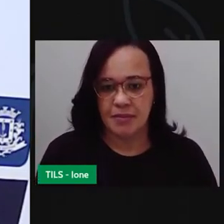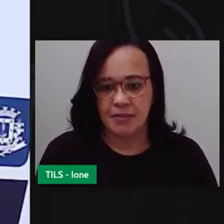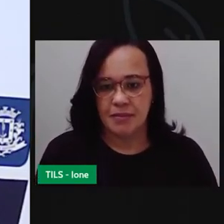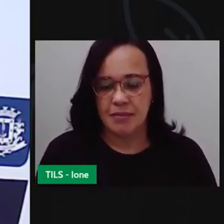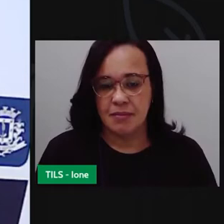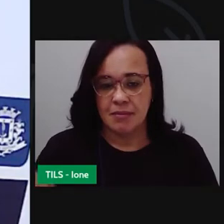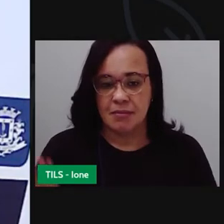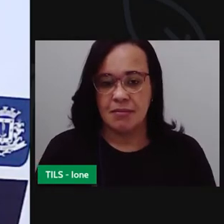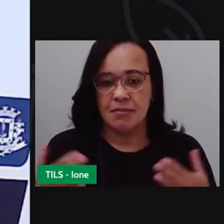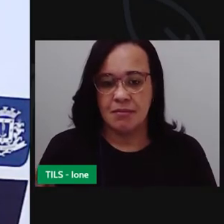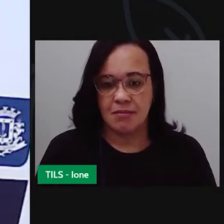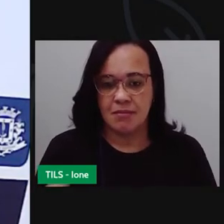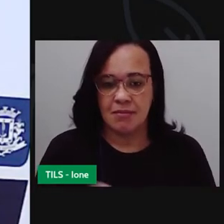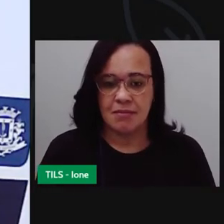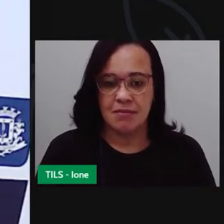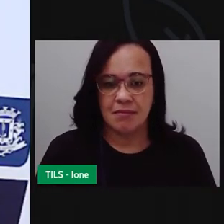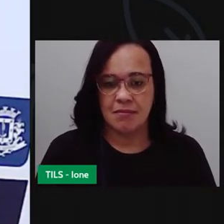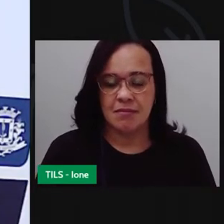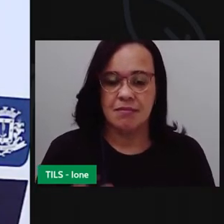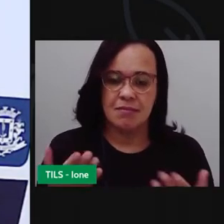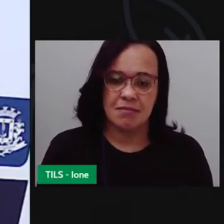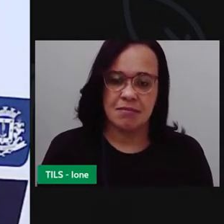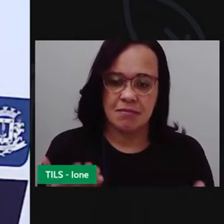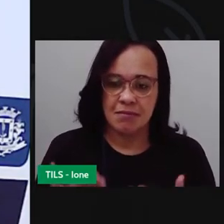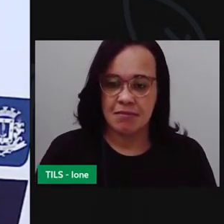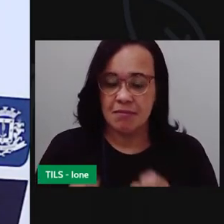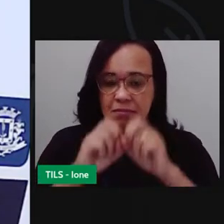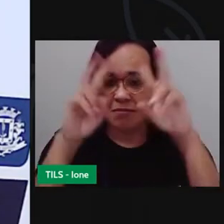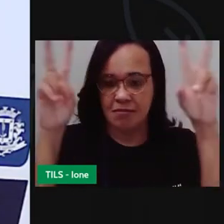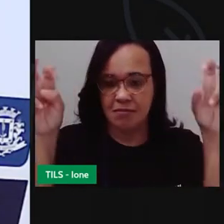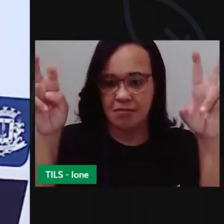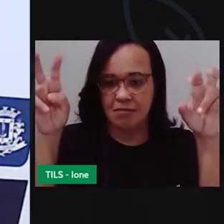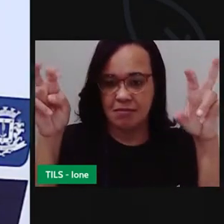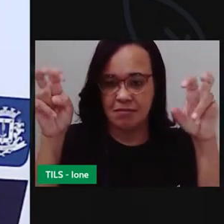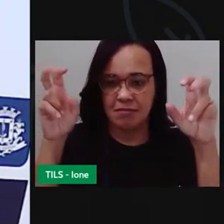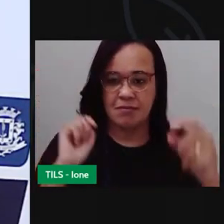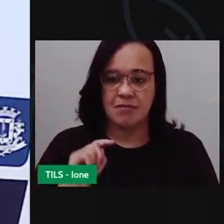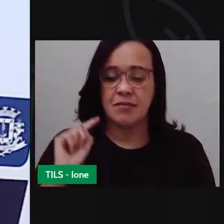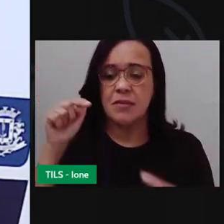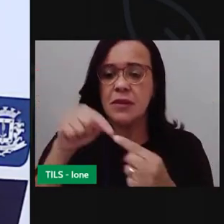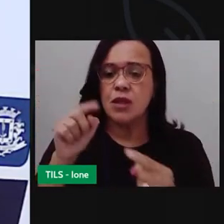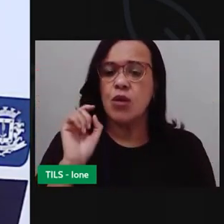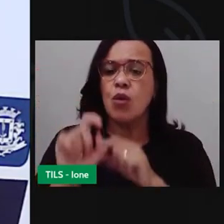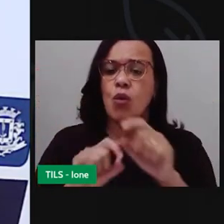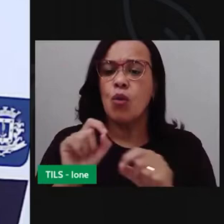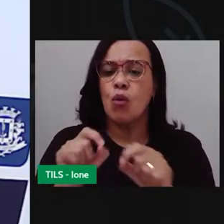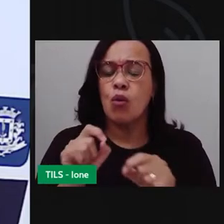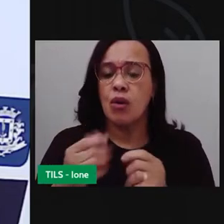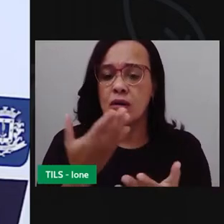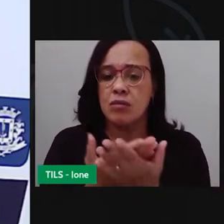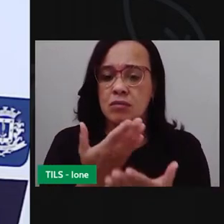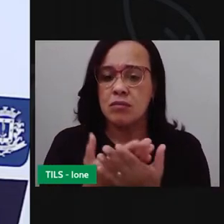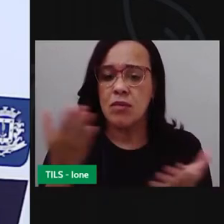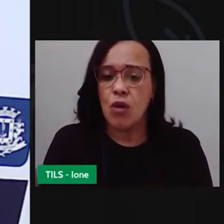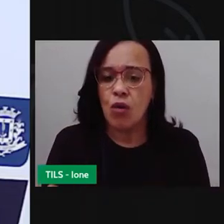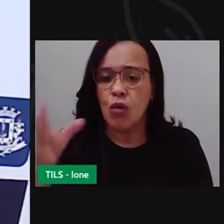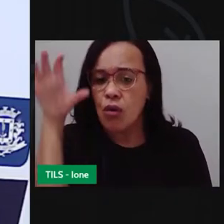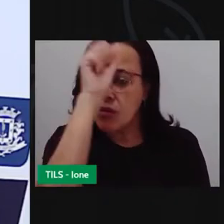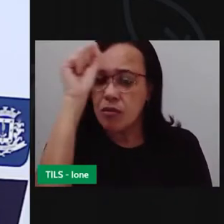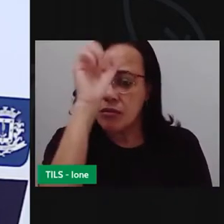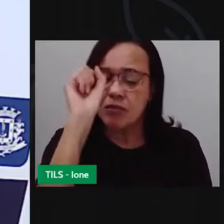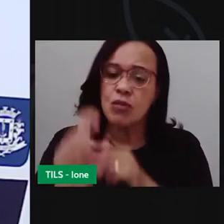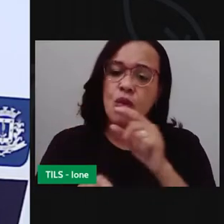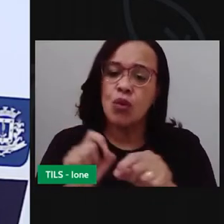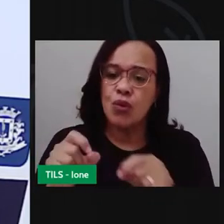E aí já compartilho com vocês o tema e os objetivos dessa aula. O que a gente vai aprender com essa aula para